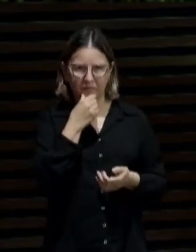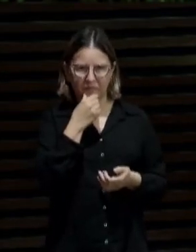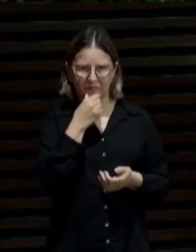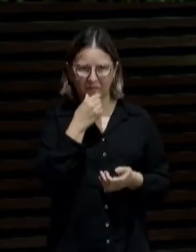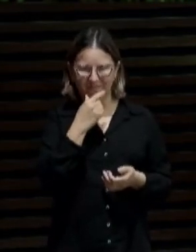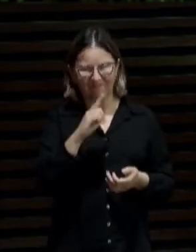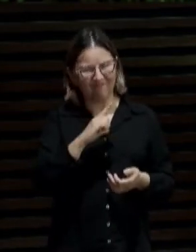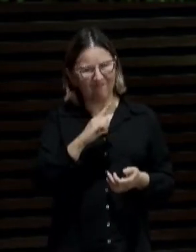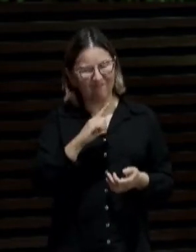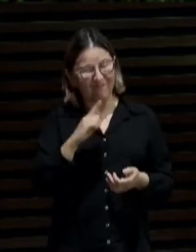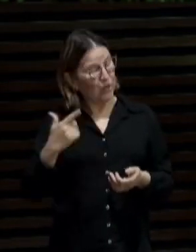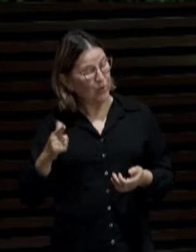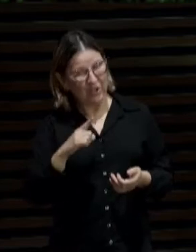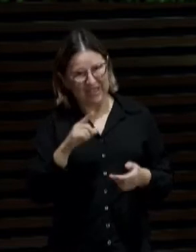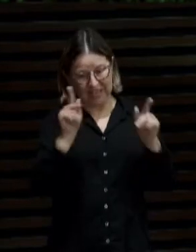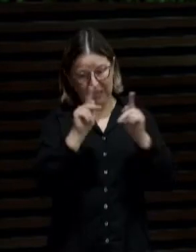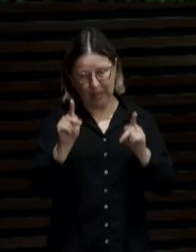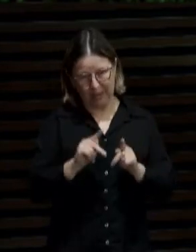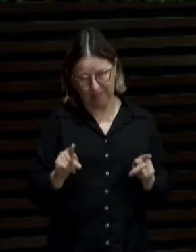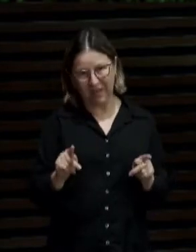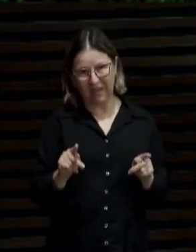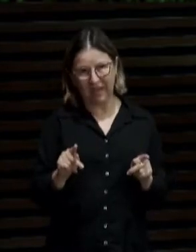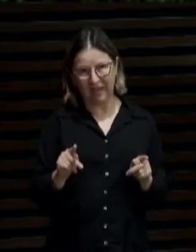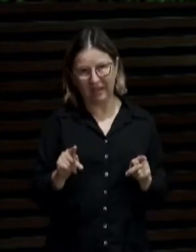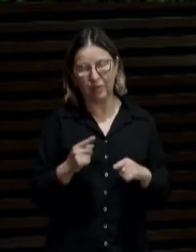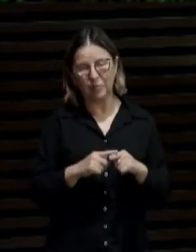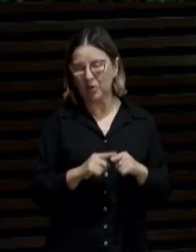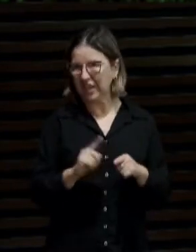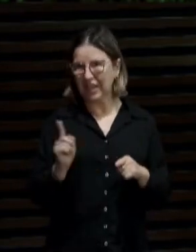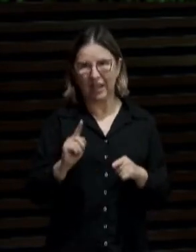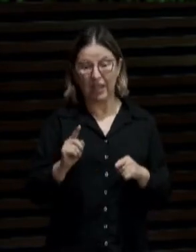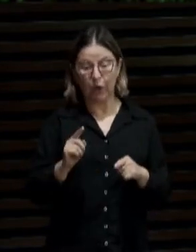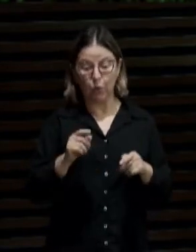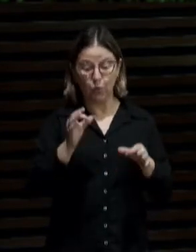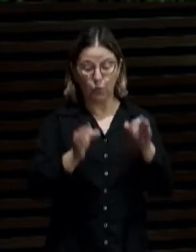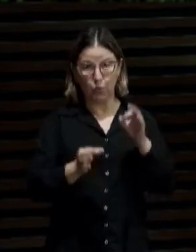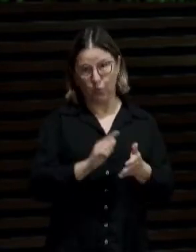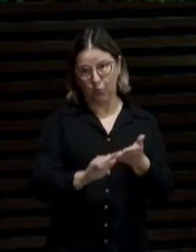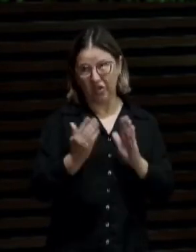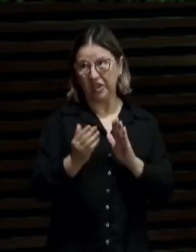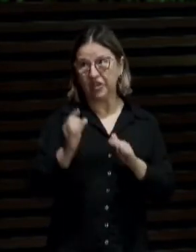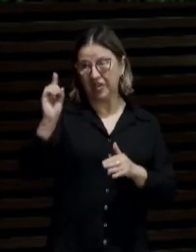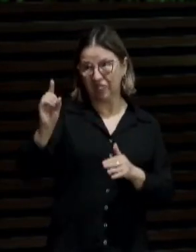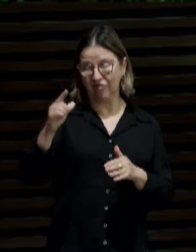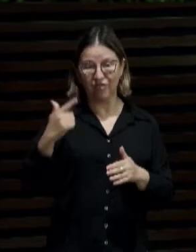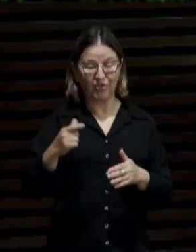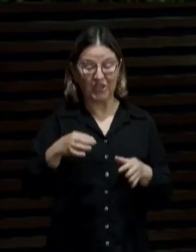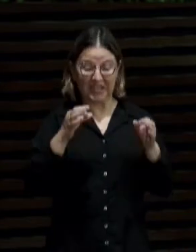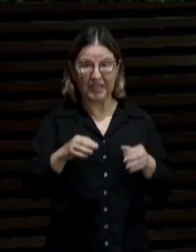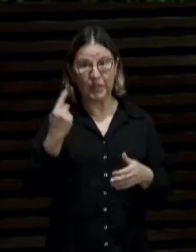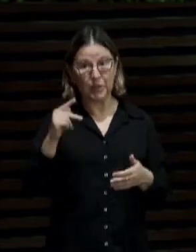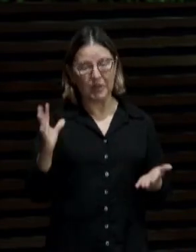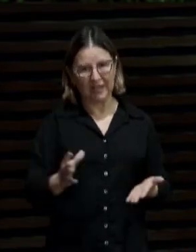mesmo porque não se via justo diante de Deus. Ele não tinha certeza da sua salvação,